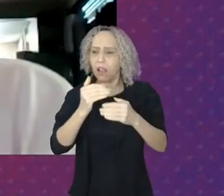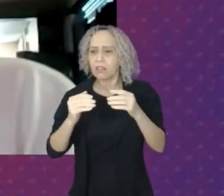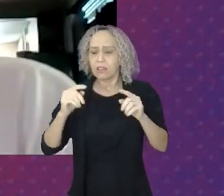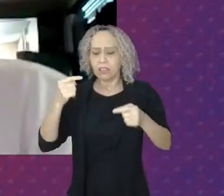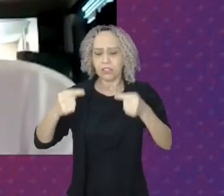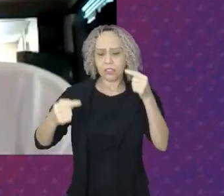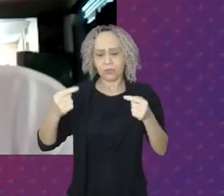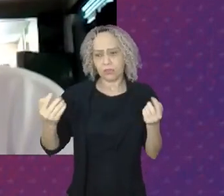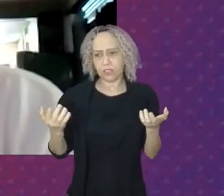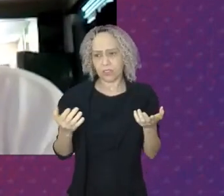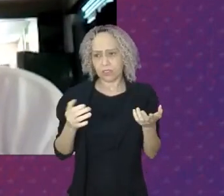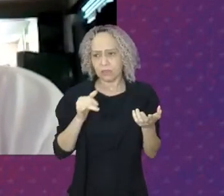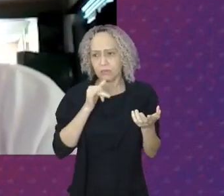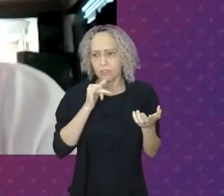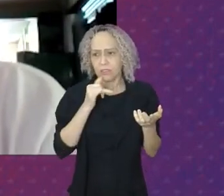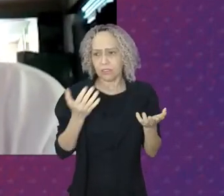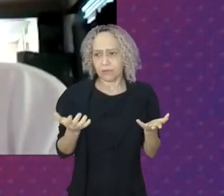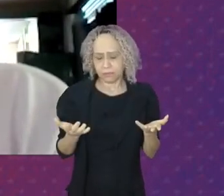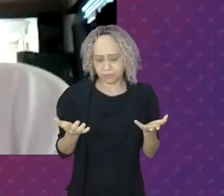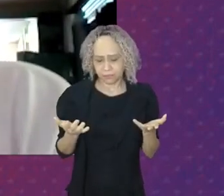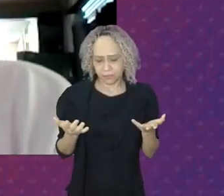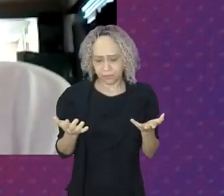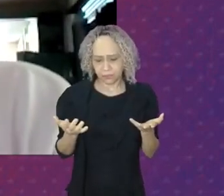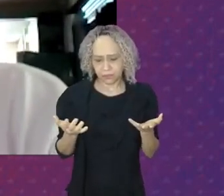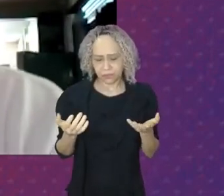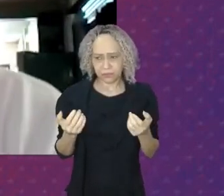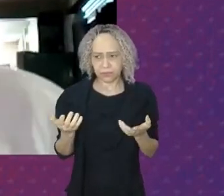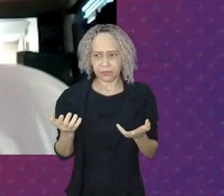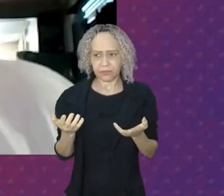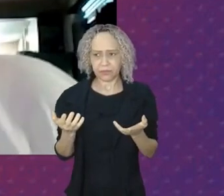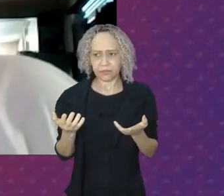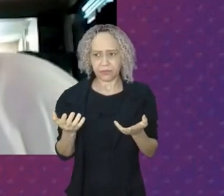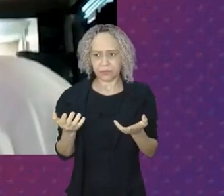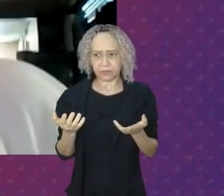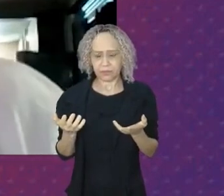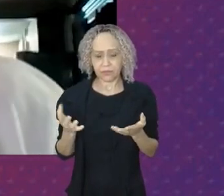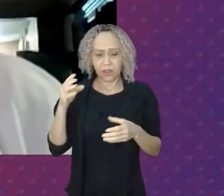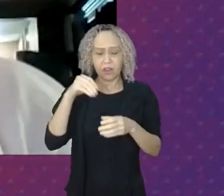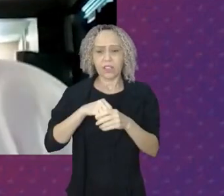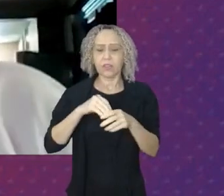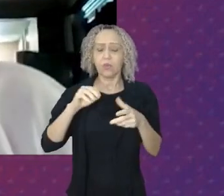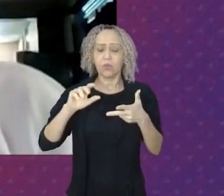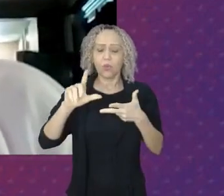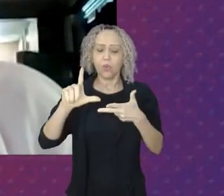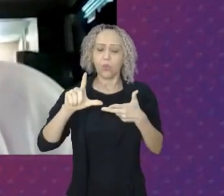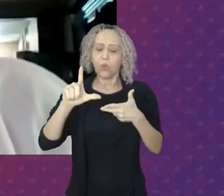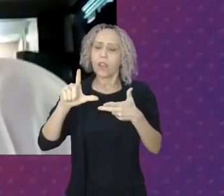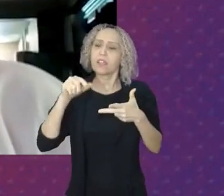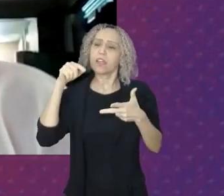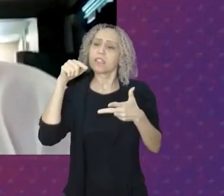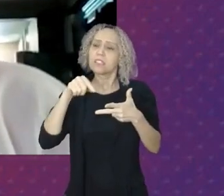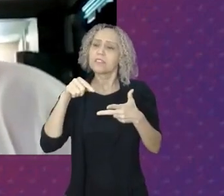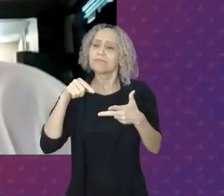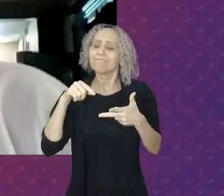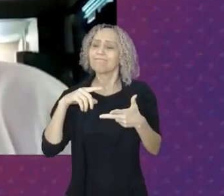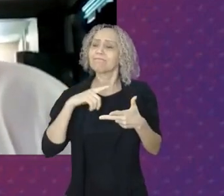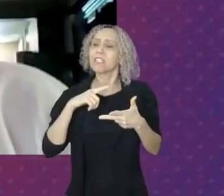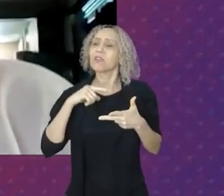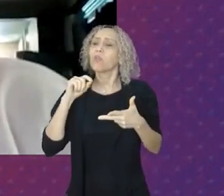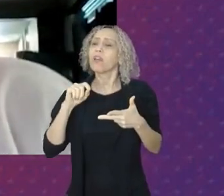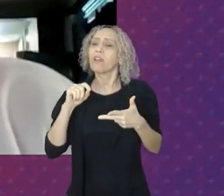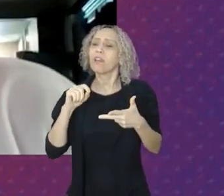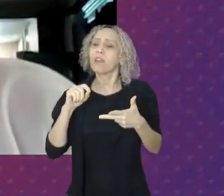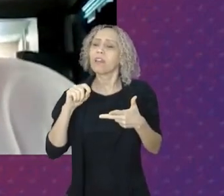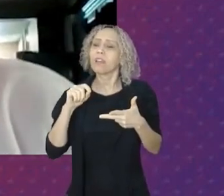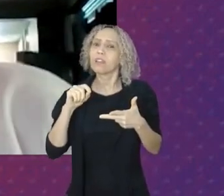do judiciário. Por quê? Porque dentro do legislativo, nós temos ainda